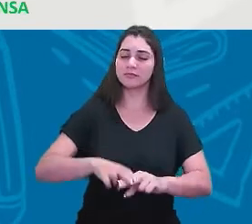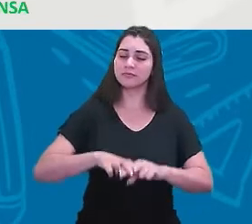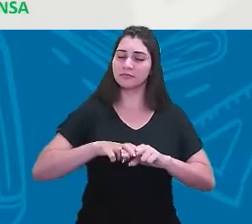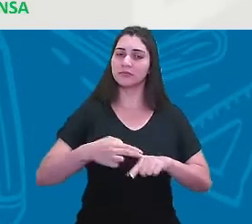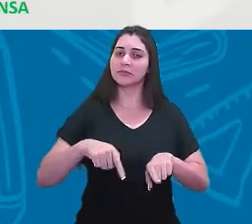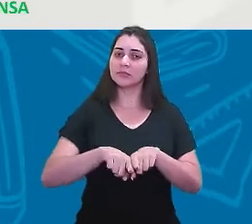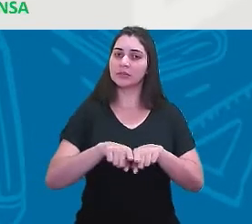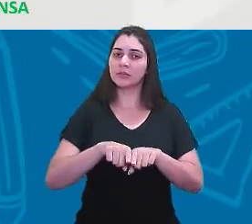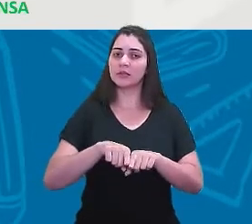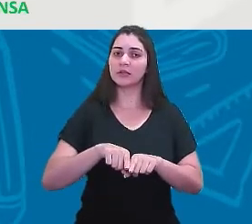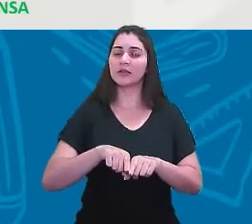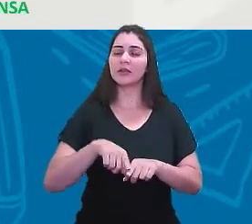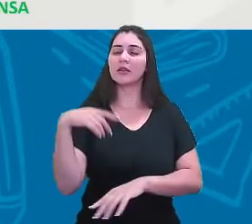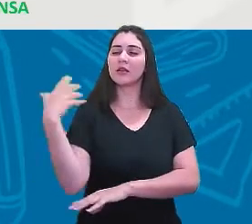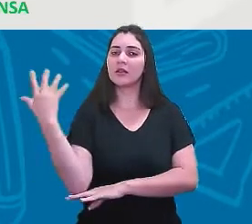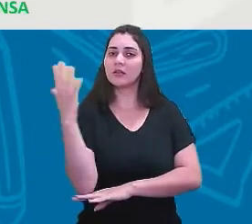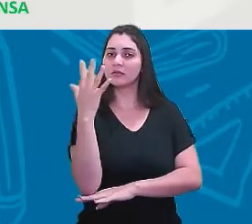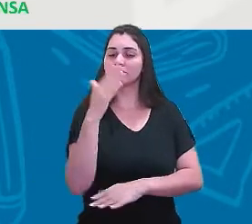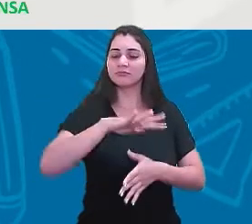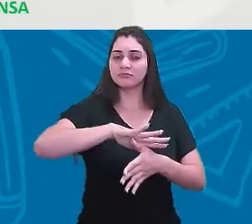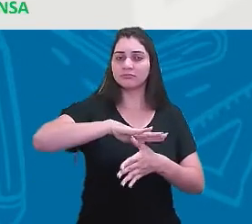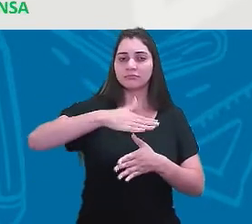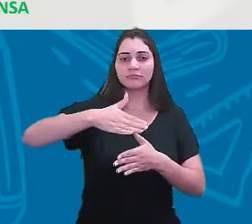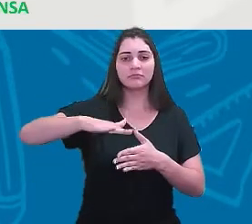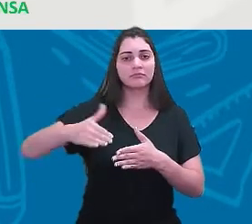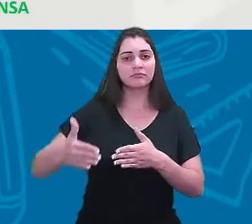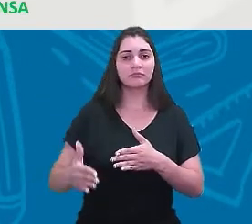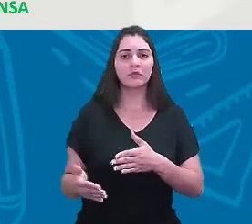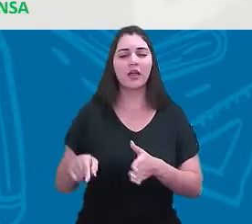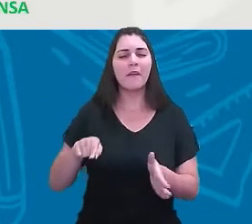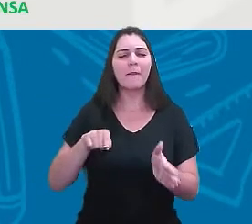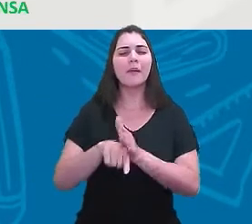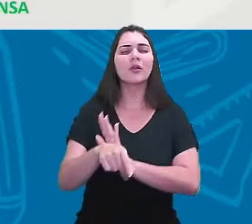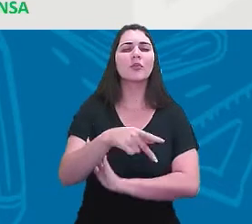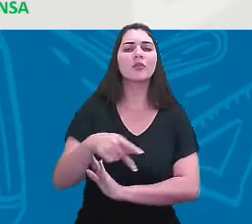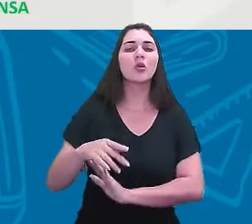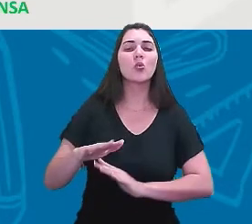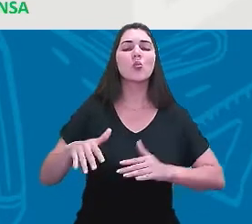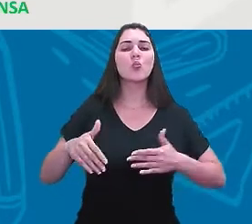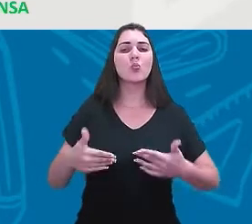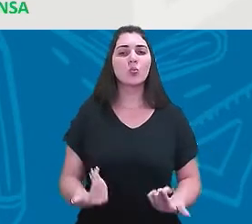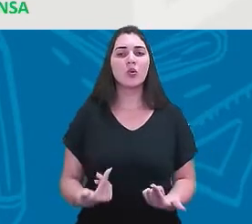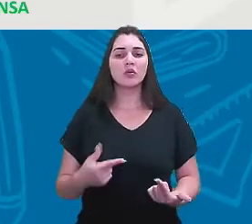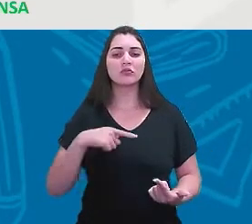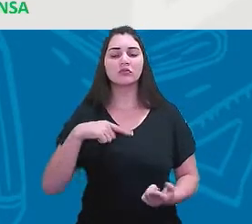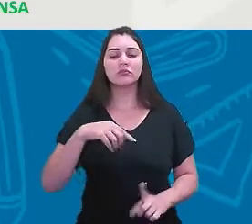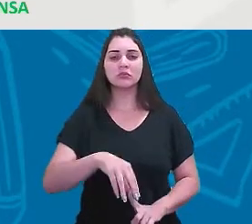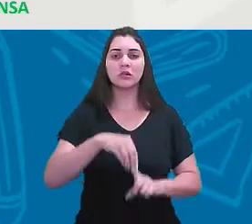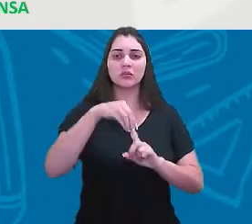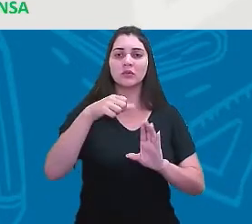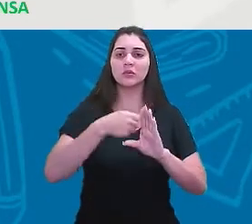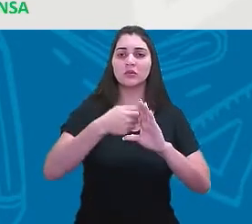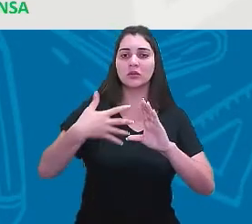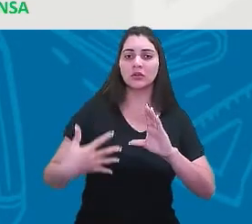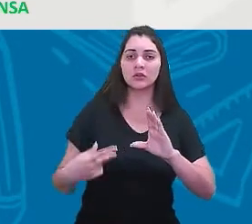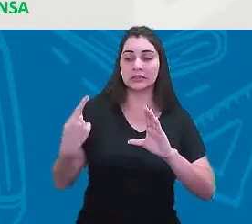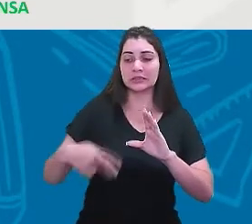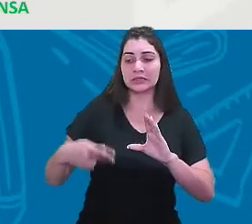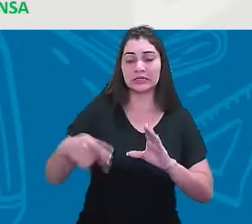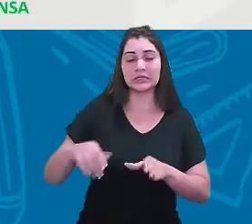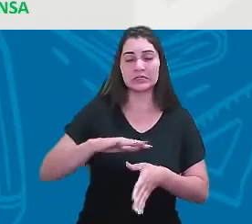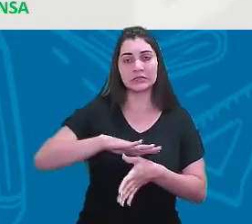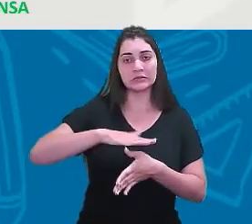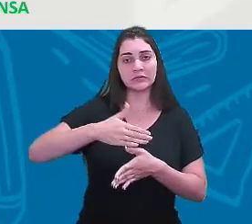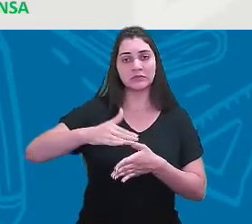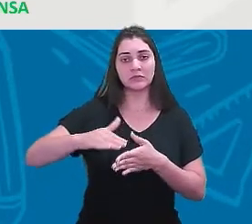a vegetação de Mata Atlântica. Aí você perguntou, professor, e quais seriam as principais características dessa Mata